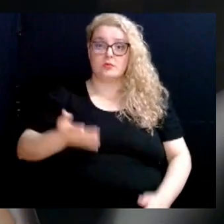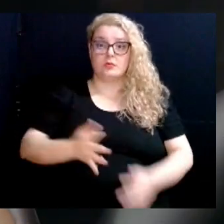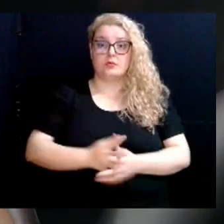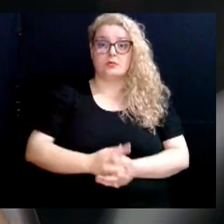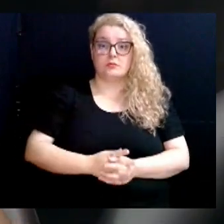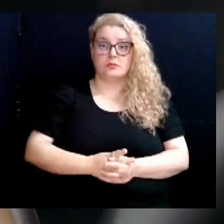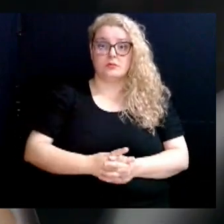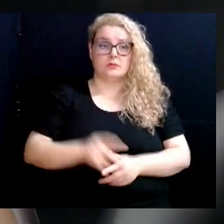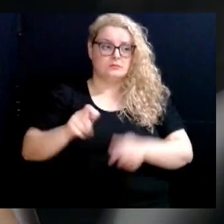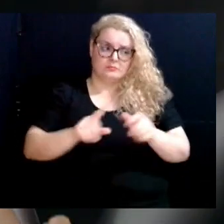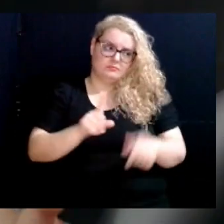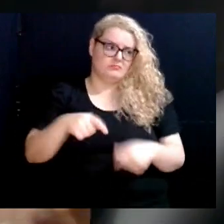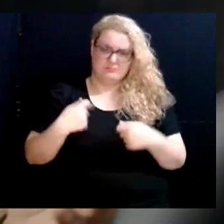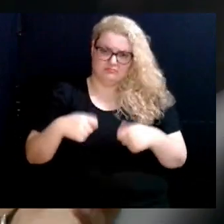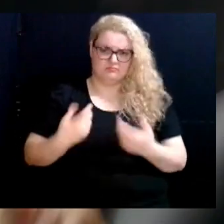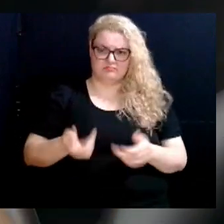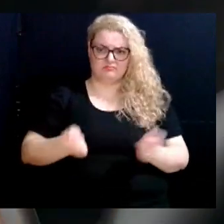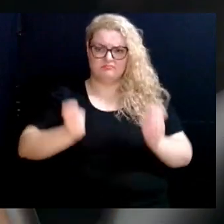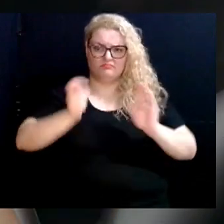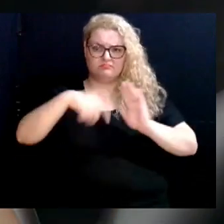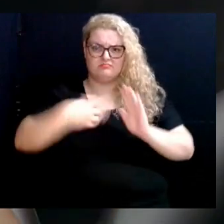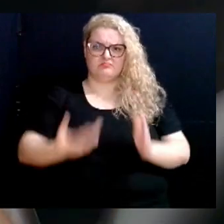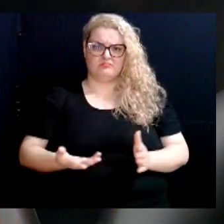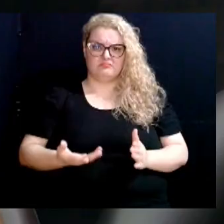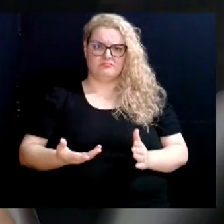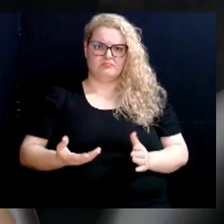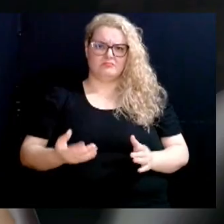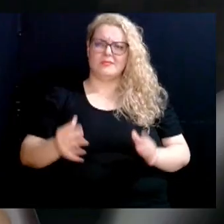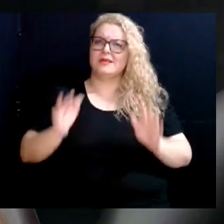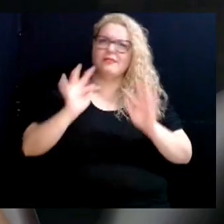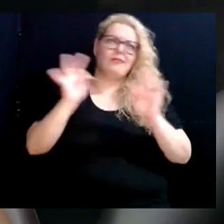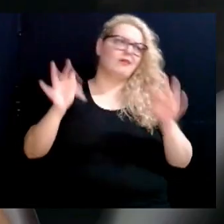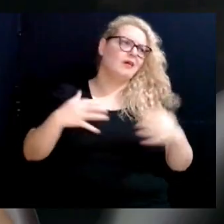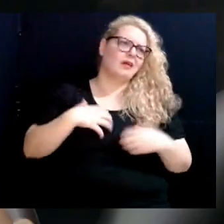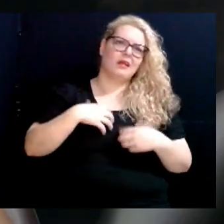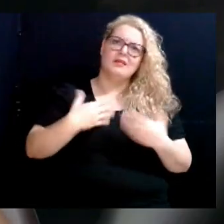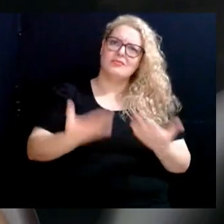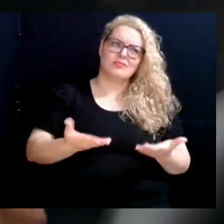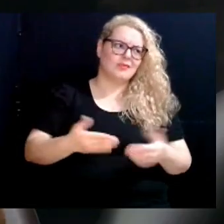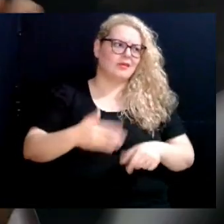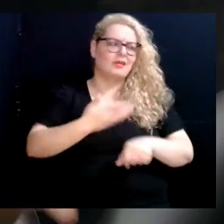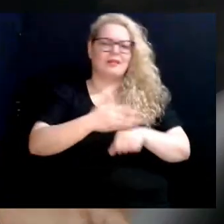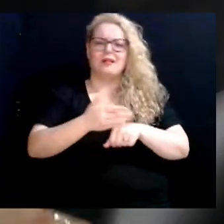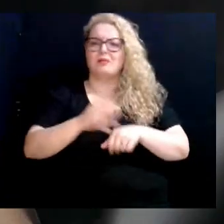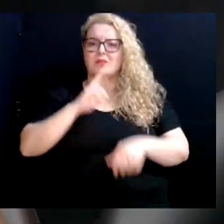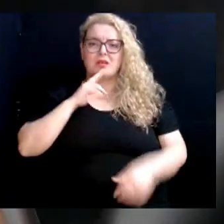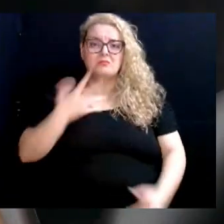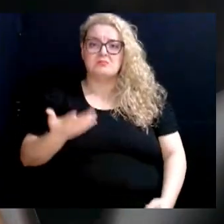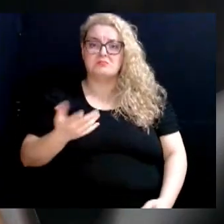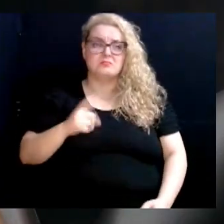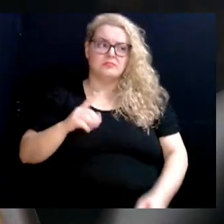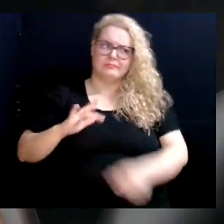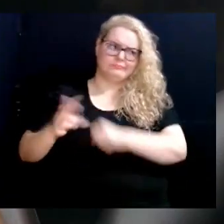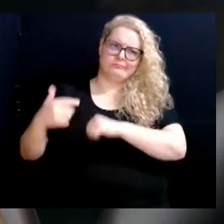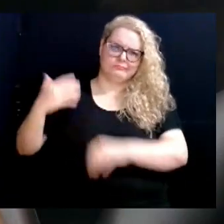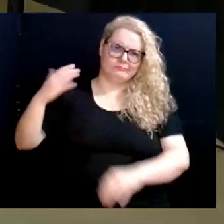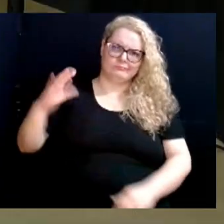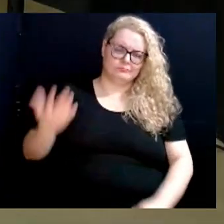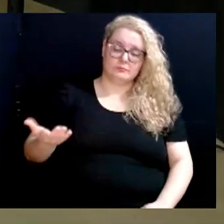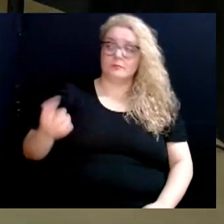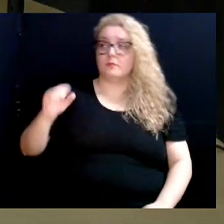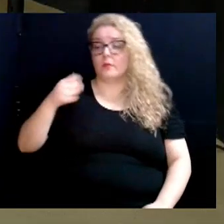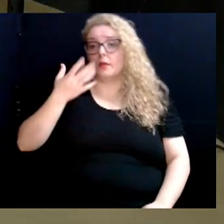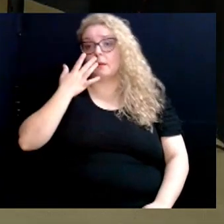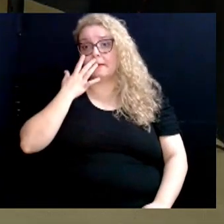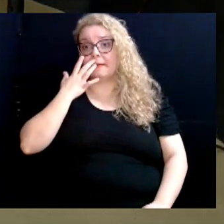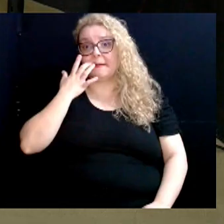precisam dessa validação e são extremamente felizes treinando e obtendo seus resultados que não vão para a rede. Sim, então,